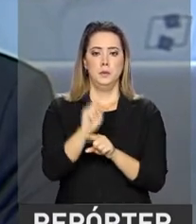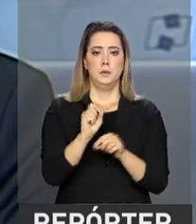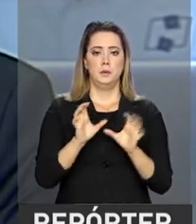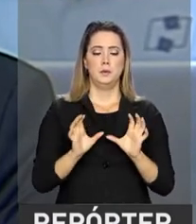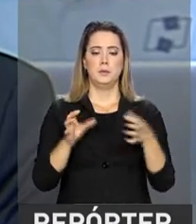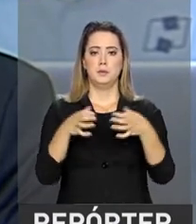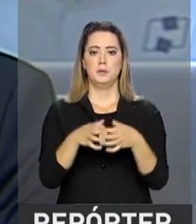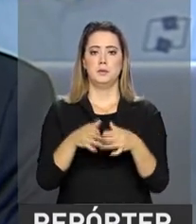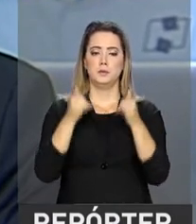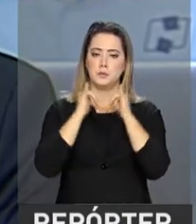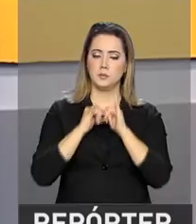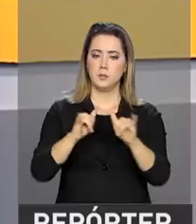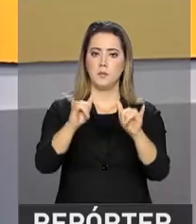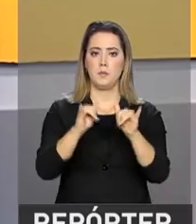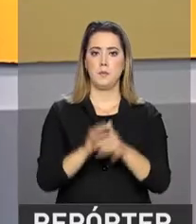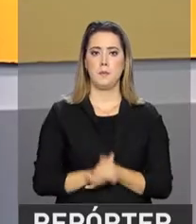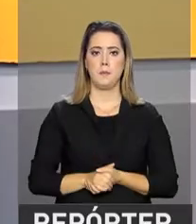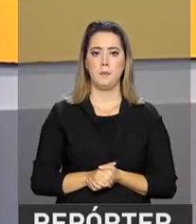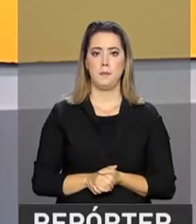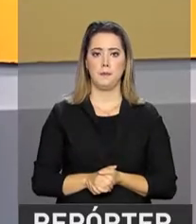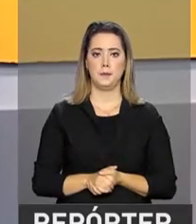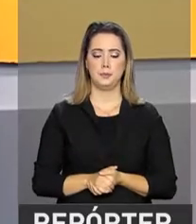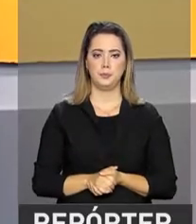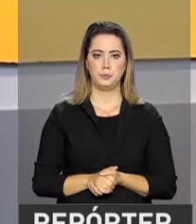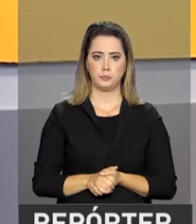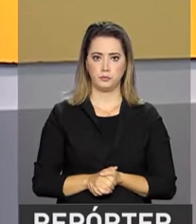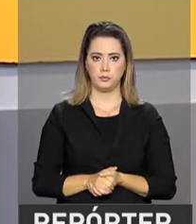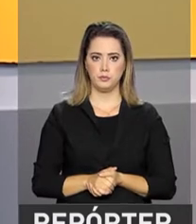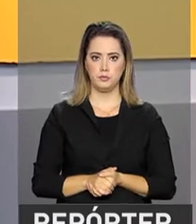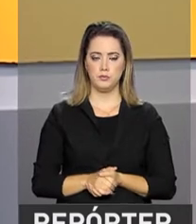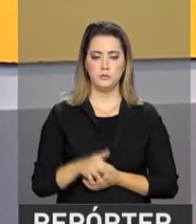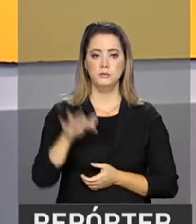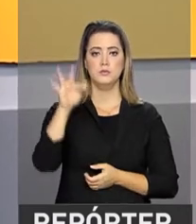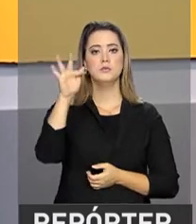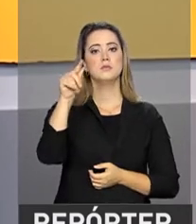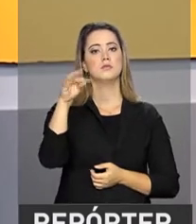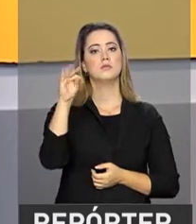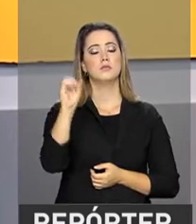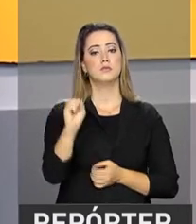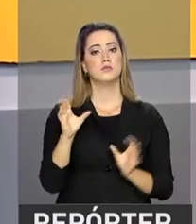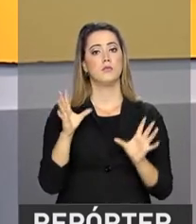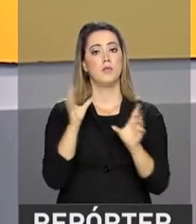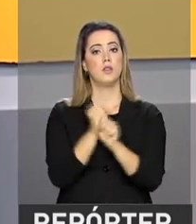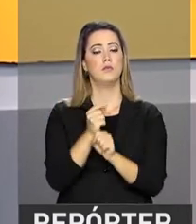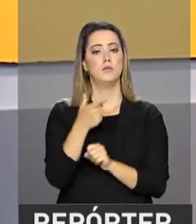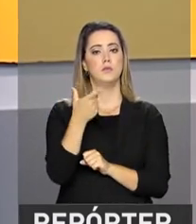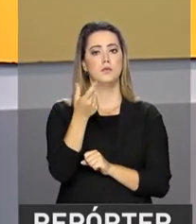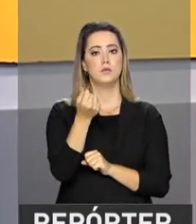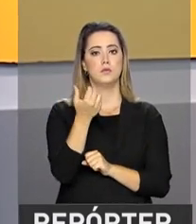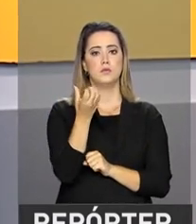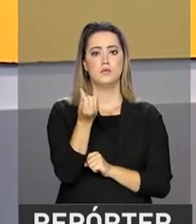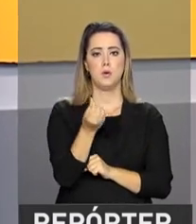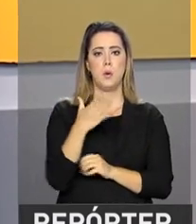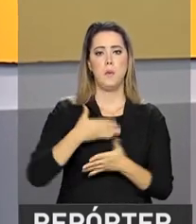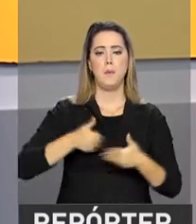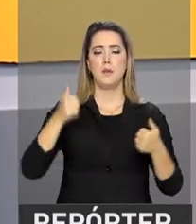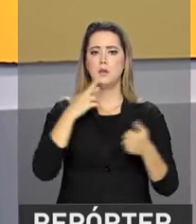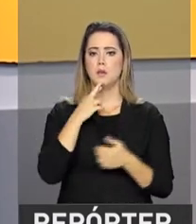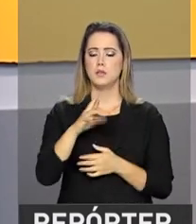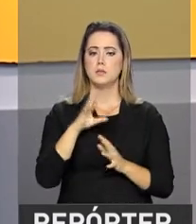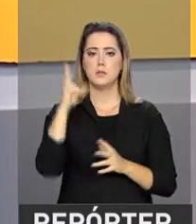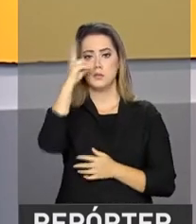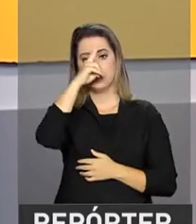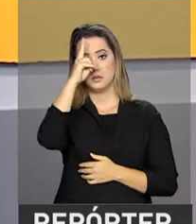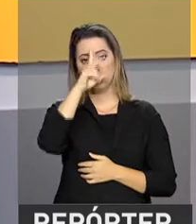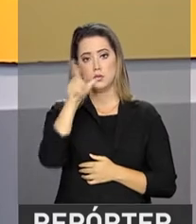elétrico brasileiro o fgts fechou em 2006 com o melhor resultado da história o louco do